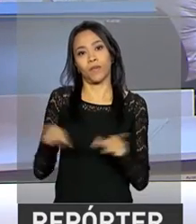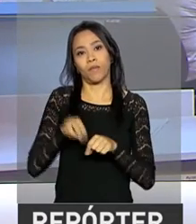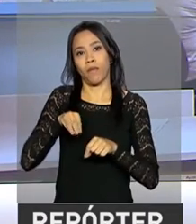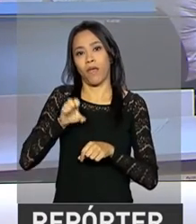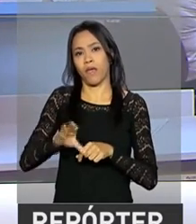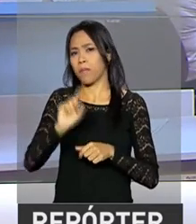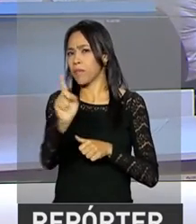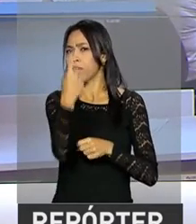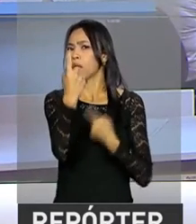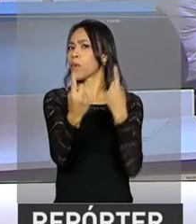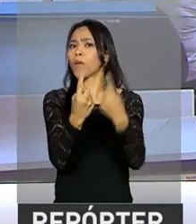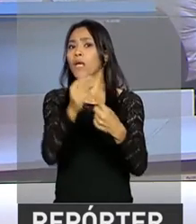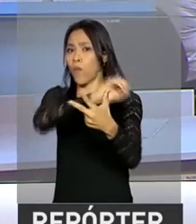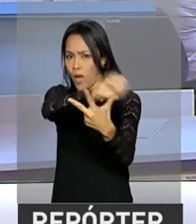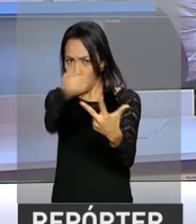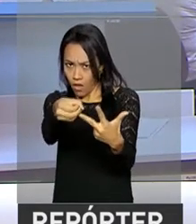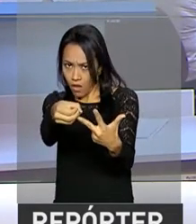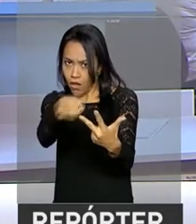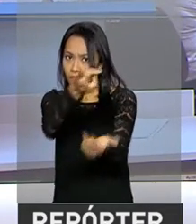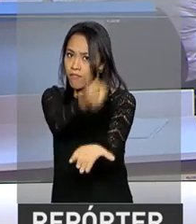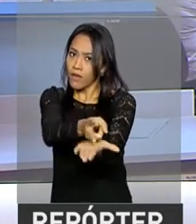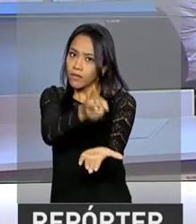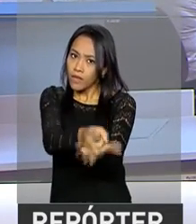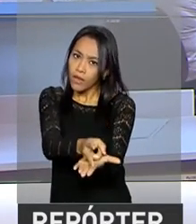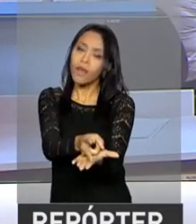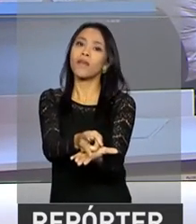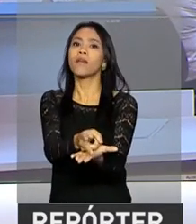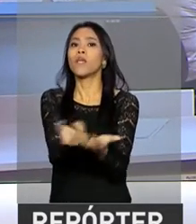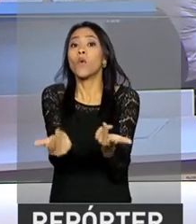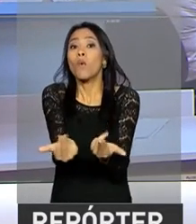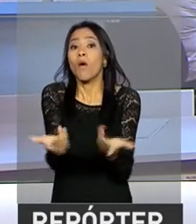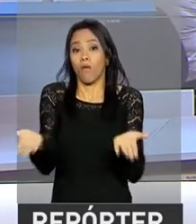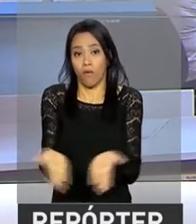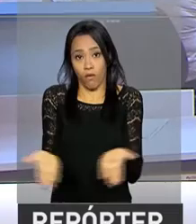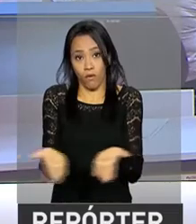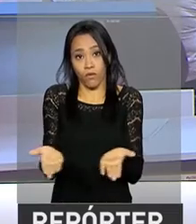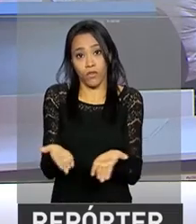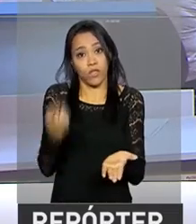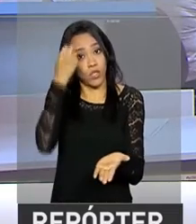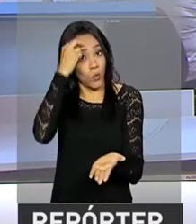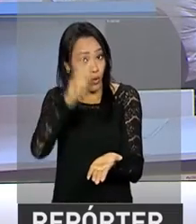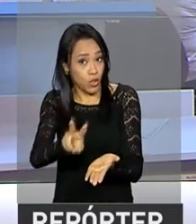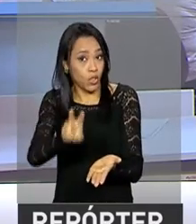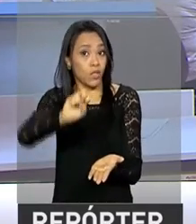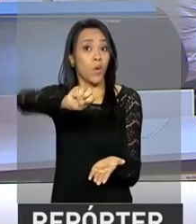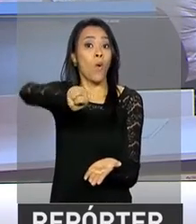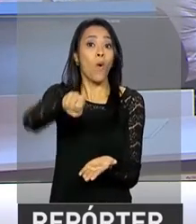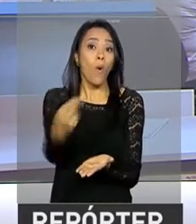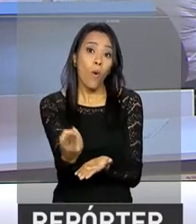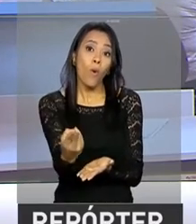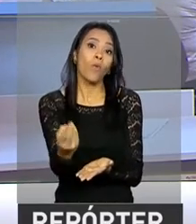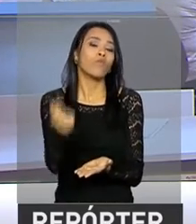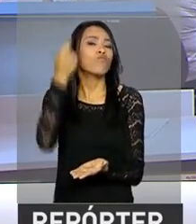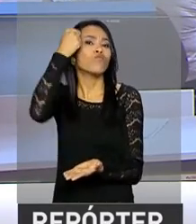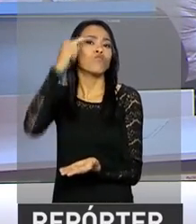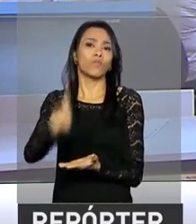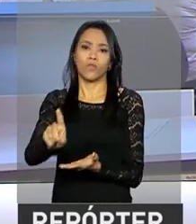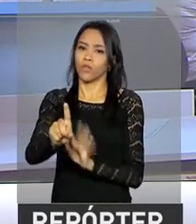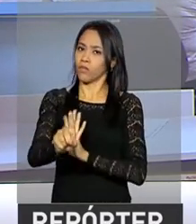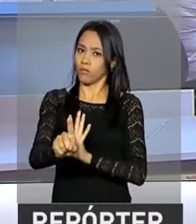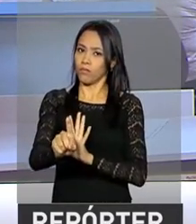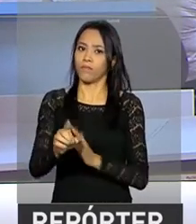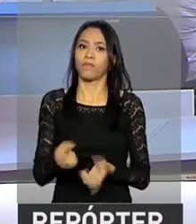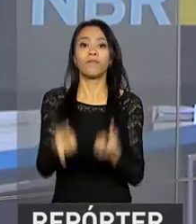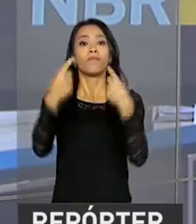primeira é se o enem deve se manter no formato atual em dois dias ou deve ser realizado em apenas um